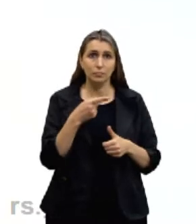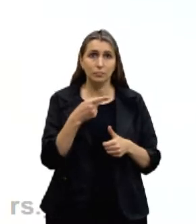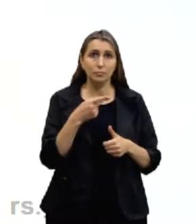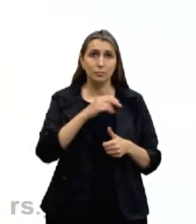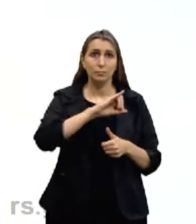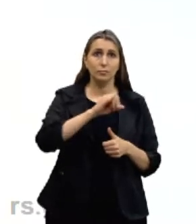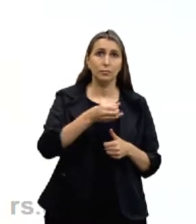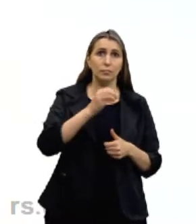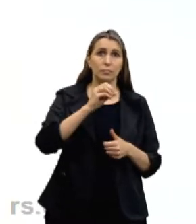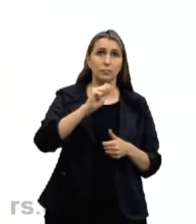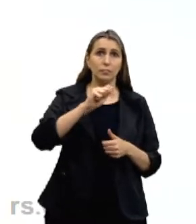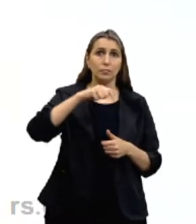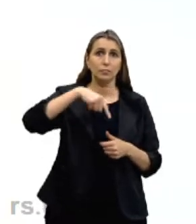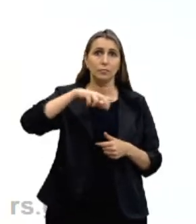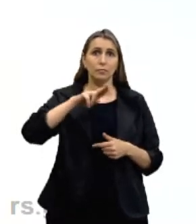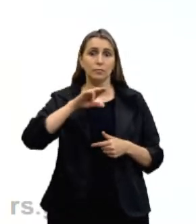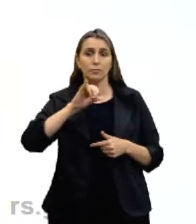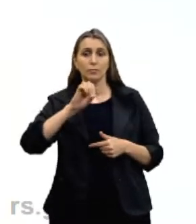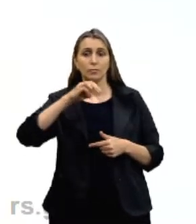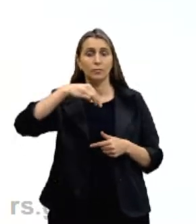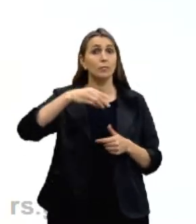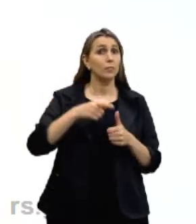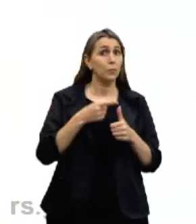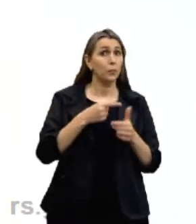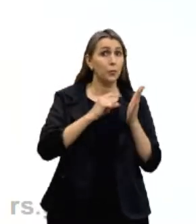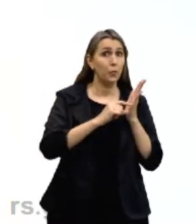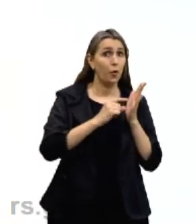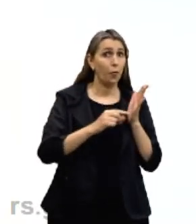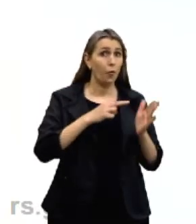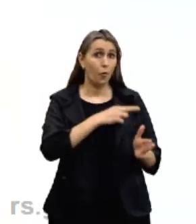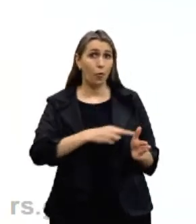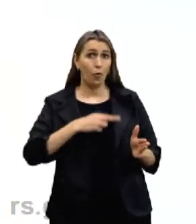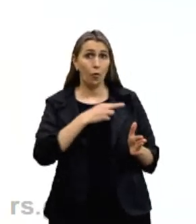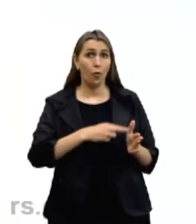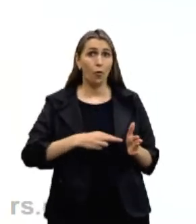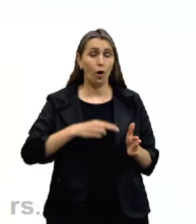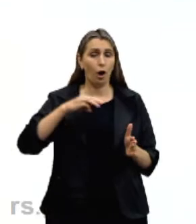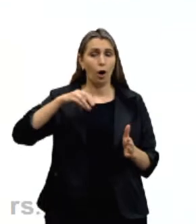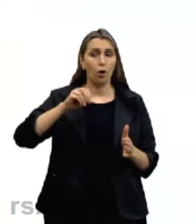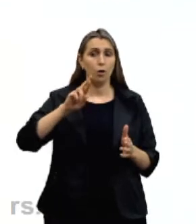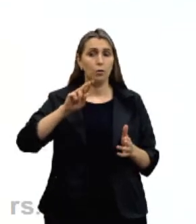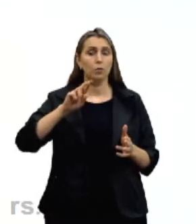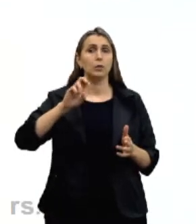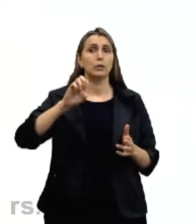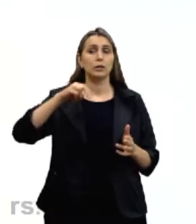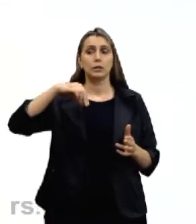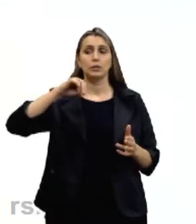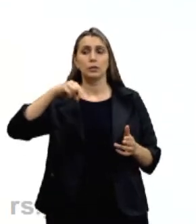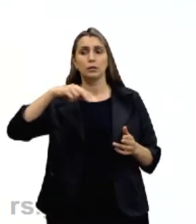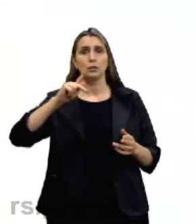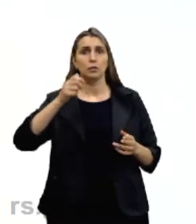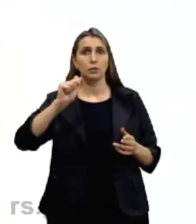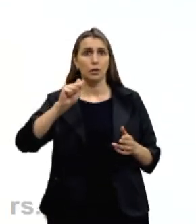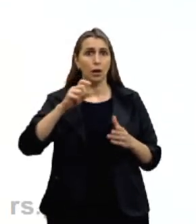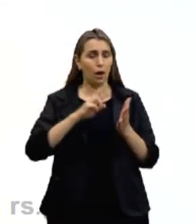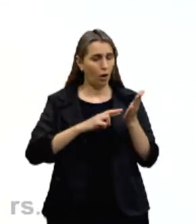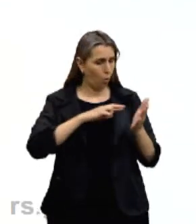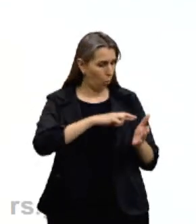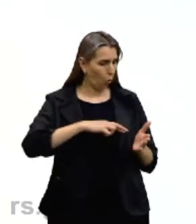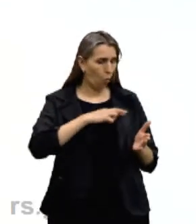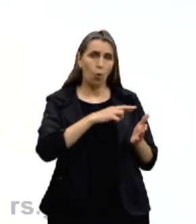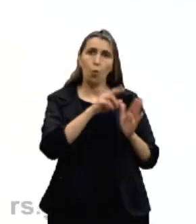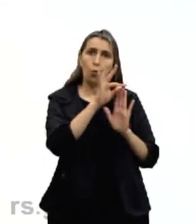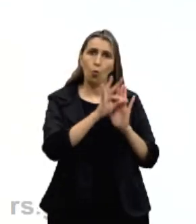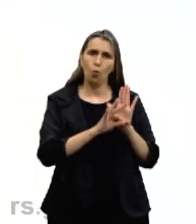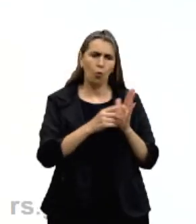do Joaquim Manuel de Macedo que foi o primeiro aí que veio com o romance né A Moreninha muito famoso é um romance que